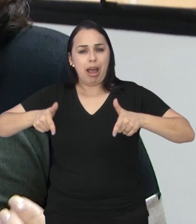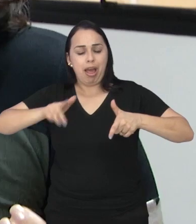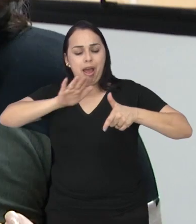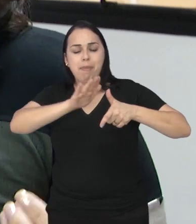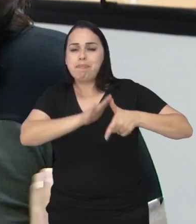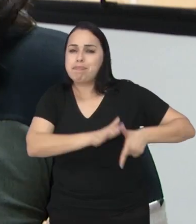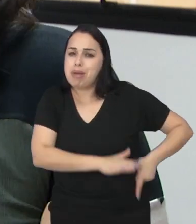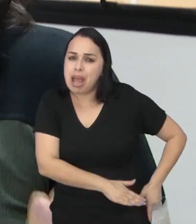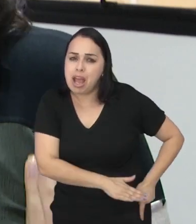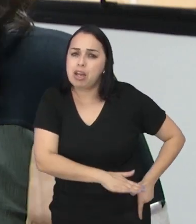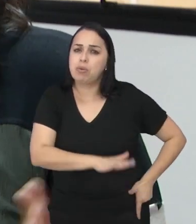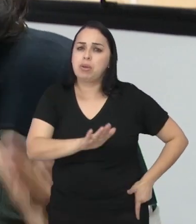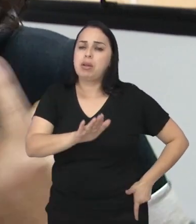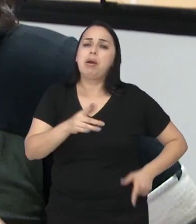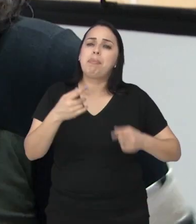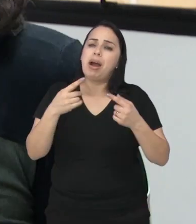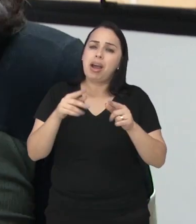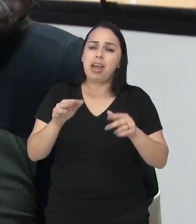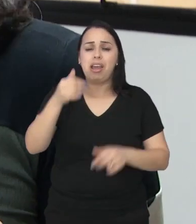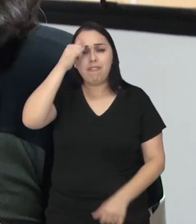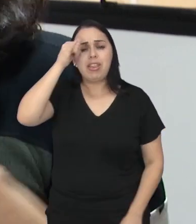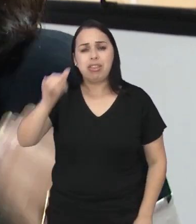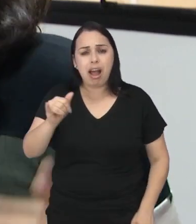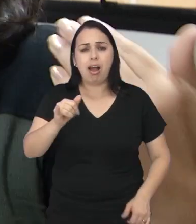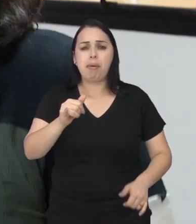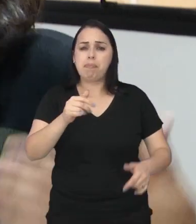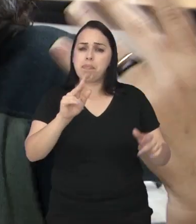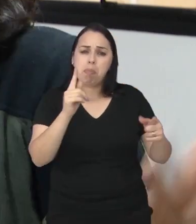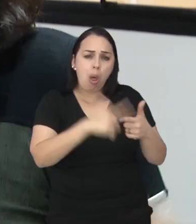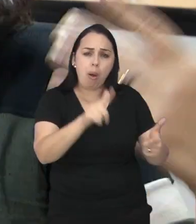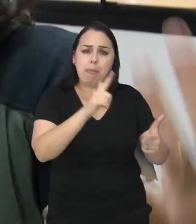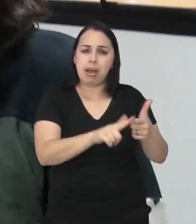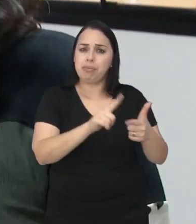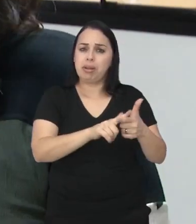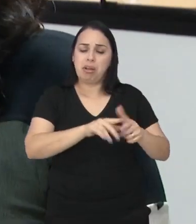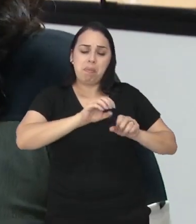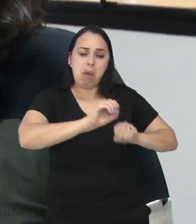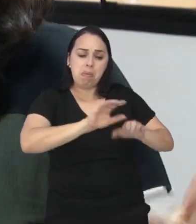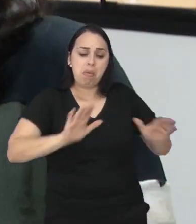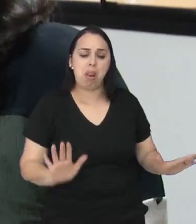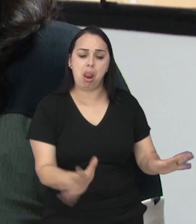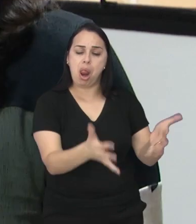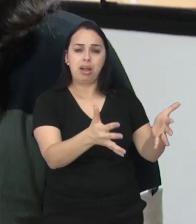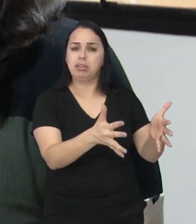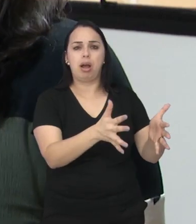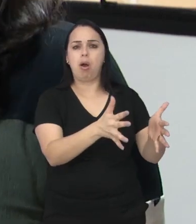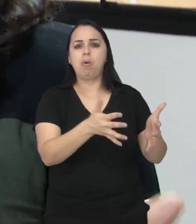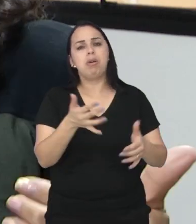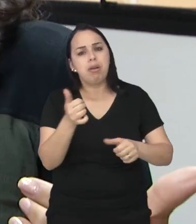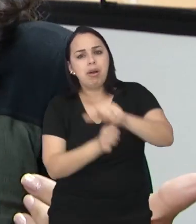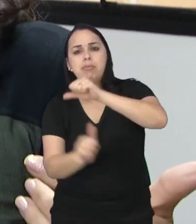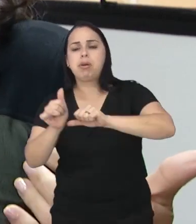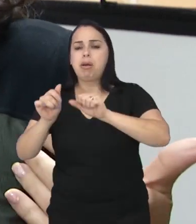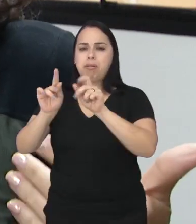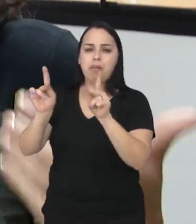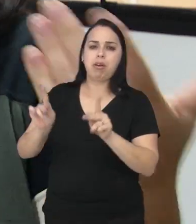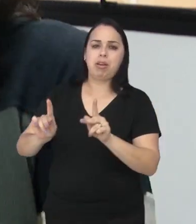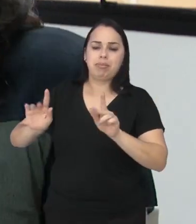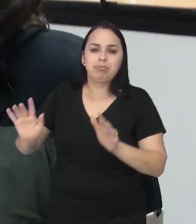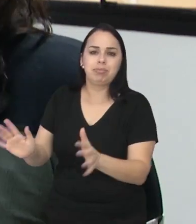arma. Então, porque senão a gente não vai colher coisa boa se a gente continuar plantando esse tipo de discurso, esse tipo